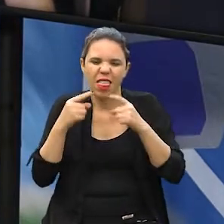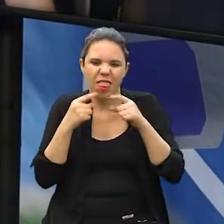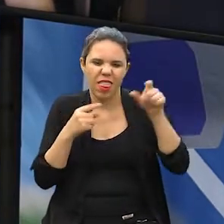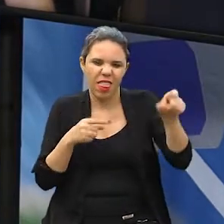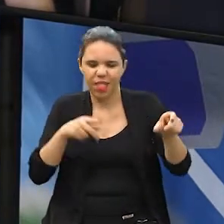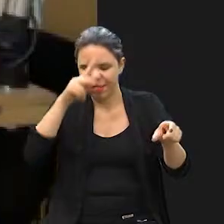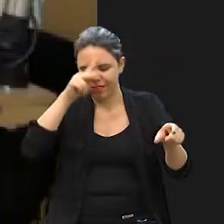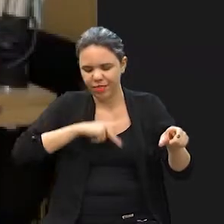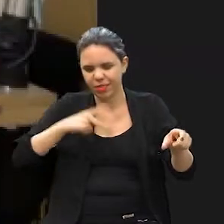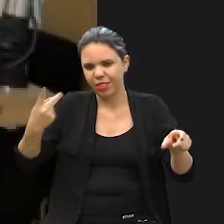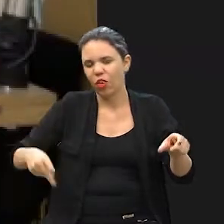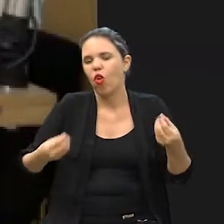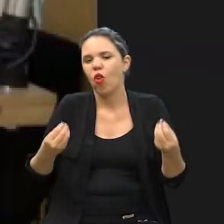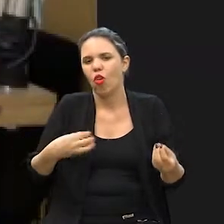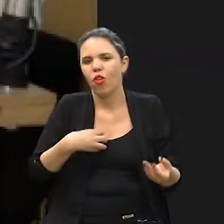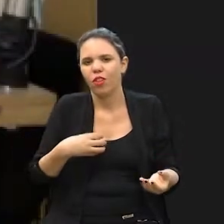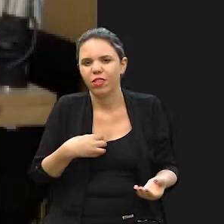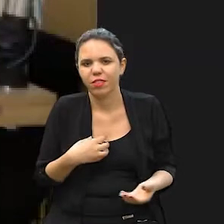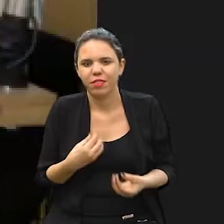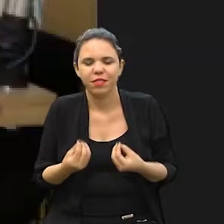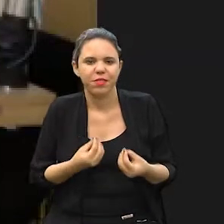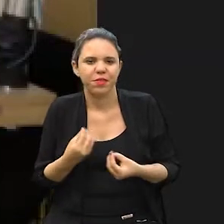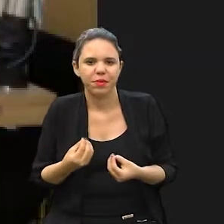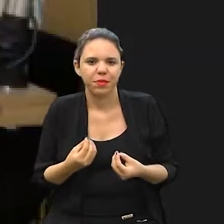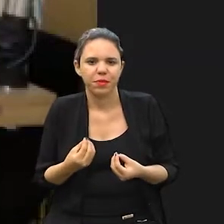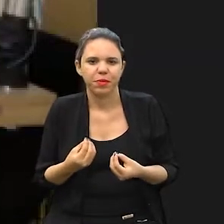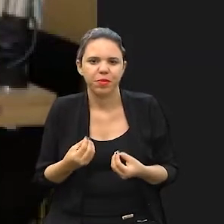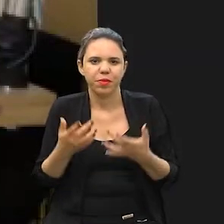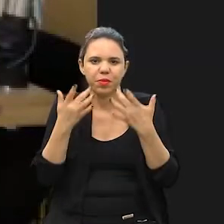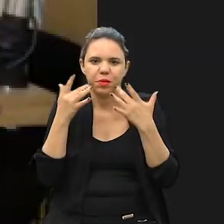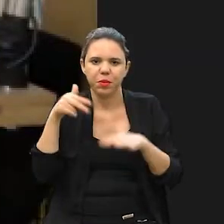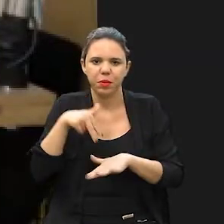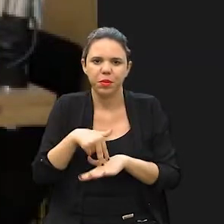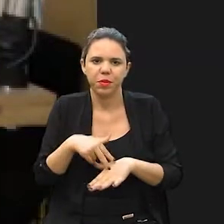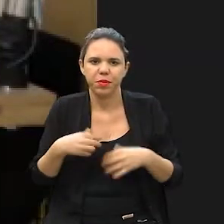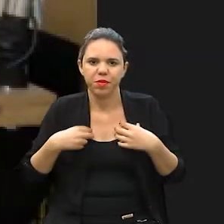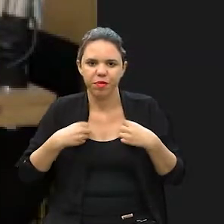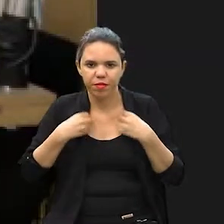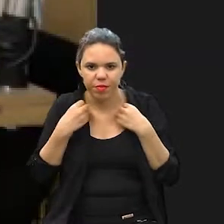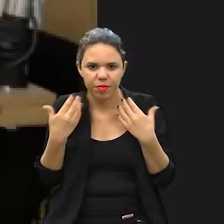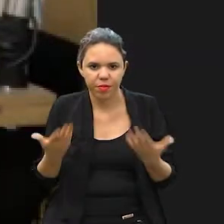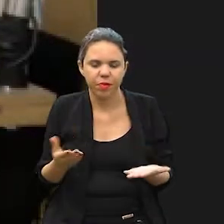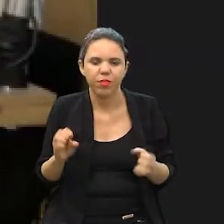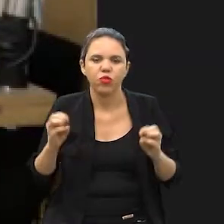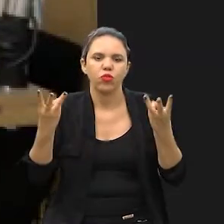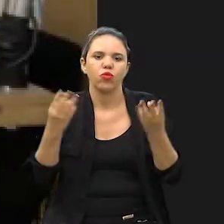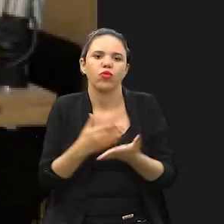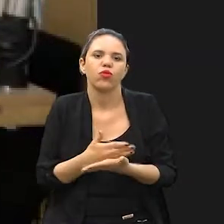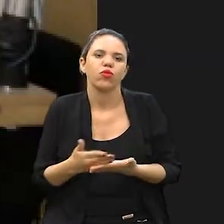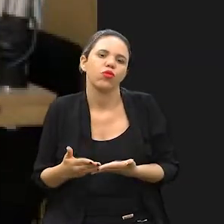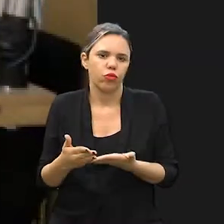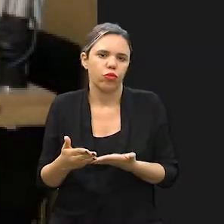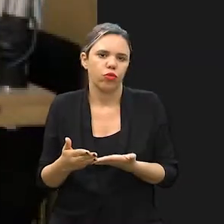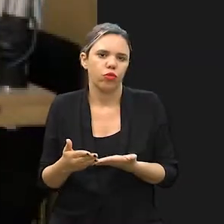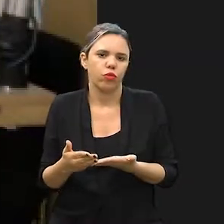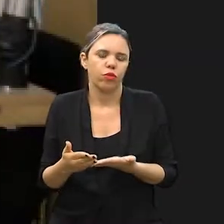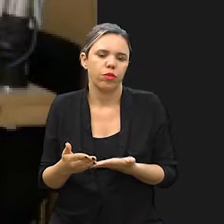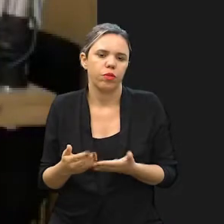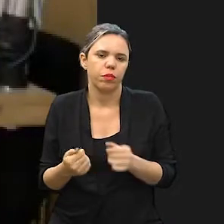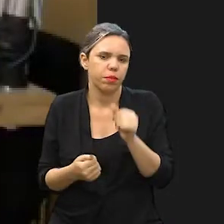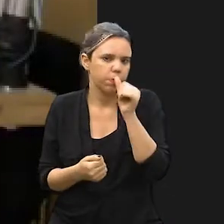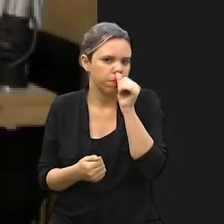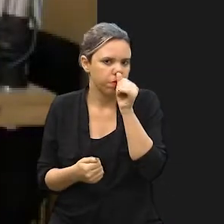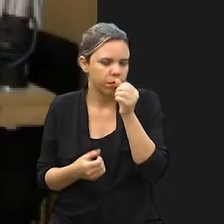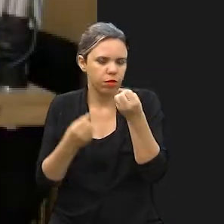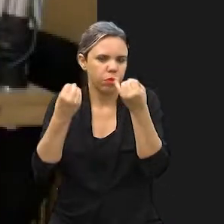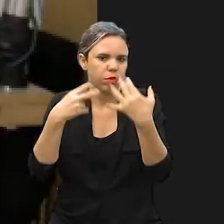que na verdade é você, né? Como é que é? Como que se dá o espetáculo? Então, o show ele começa com o Chico da Tiana, Chico da